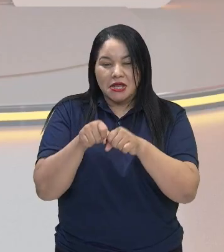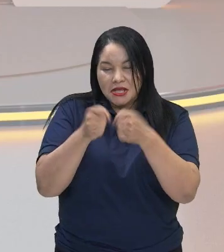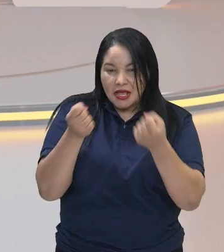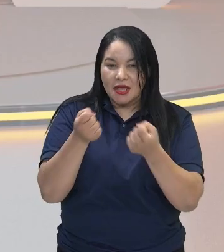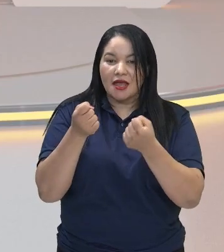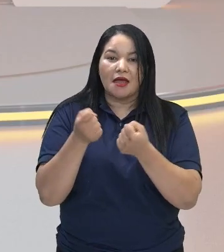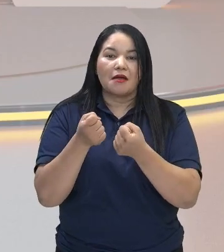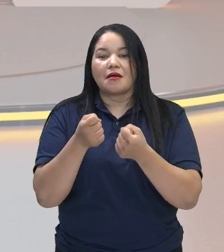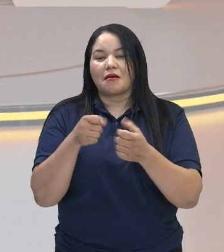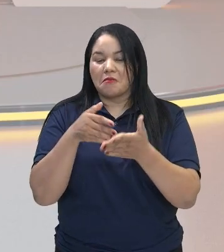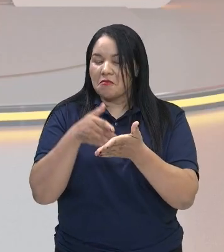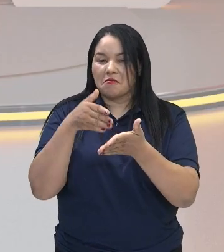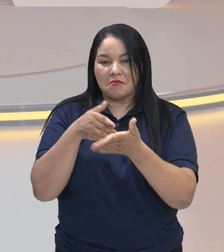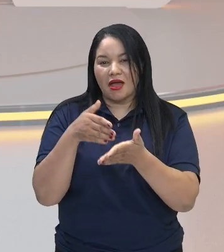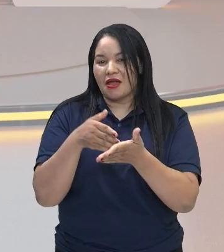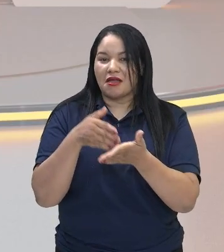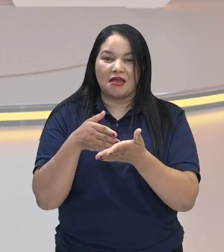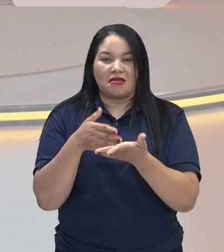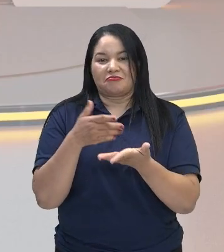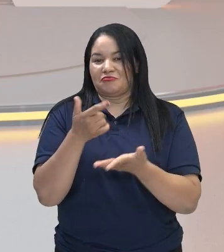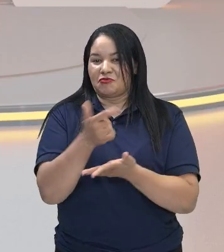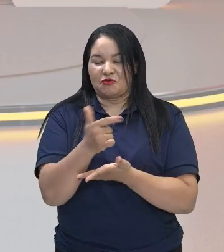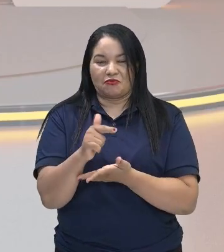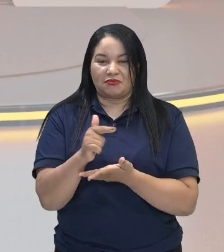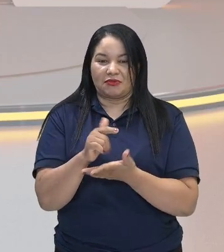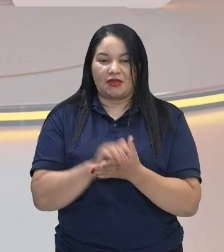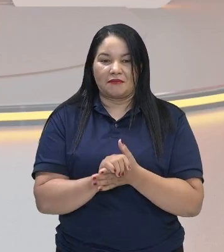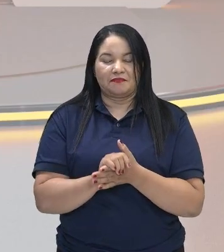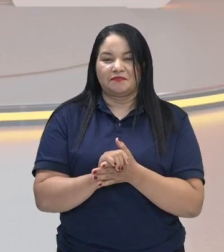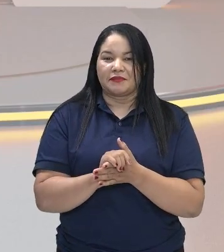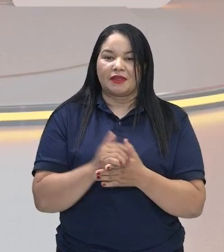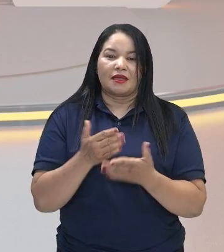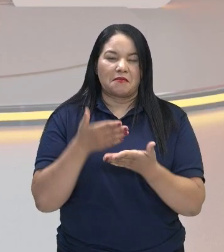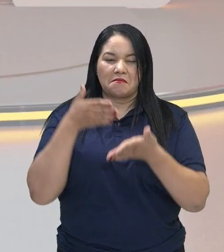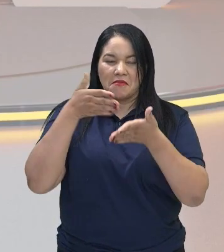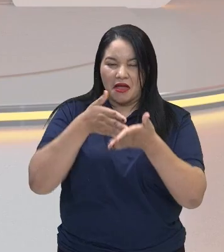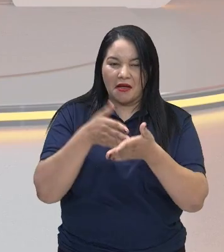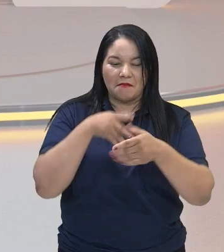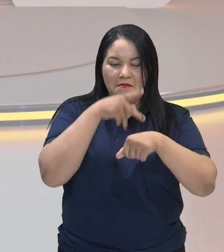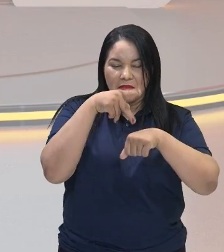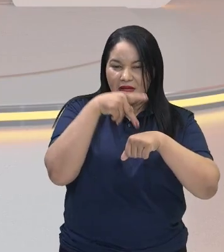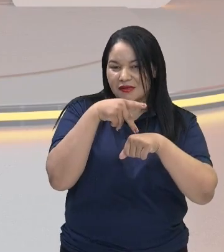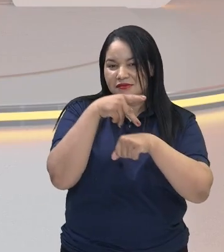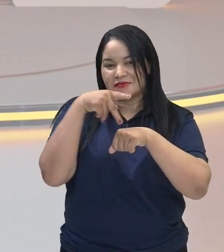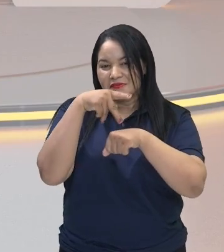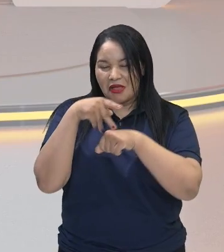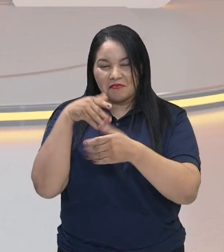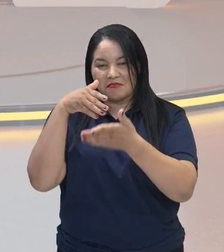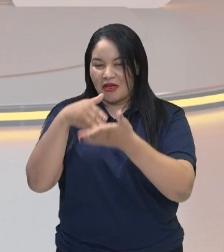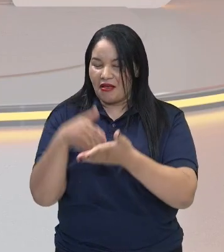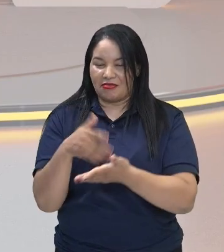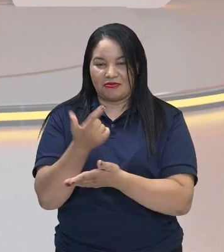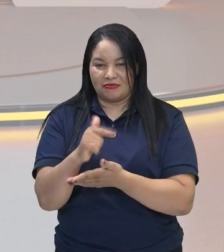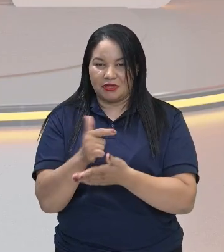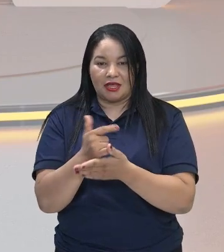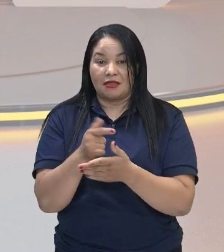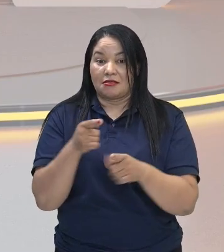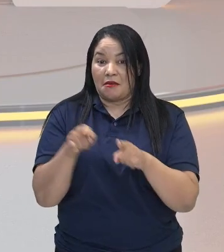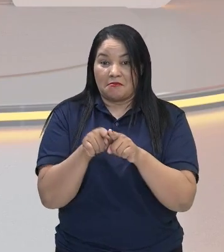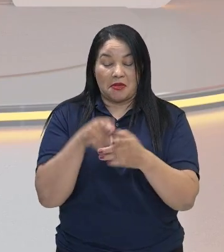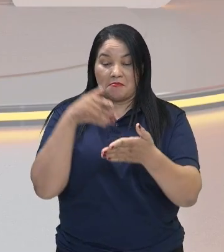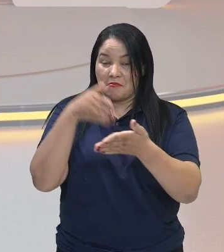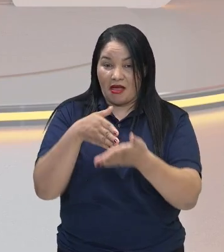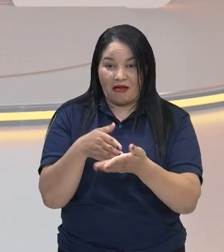vê barreiras geográficas, né, aquelas barreiras entre países, e também não vê barreiras econômicas.